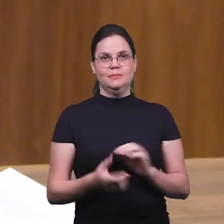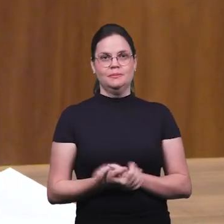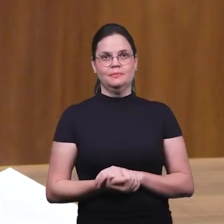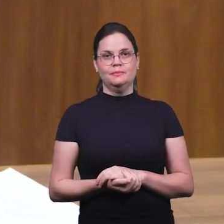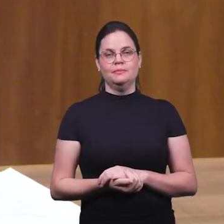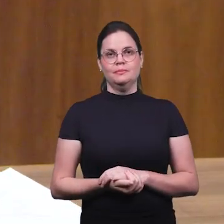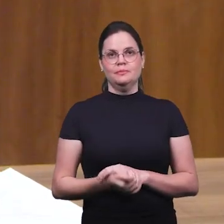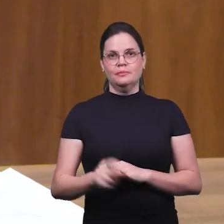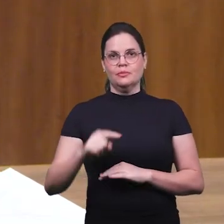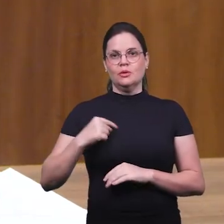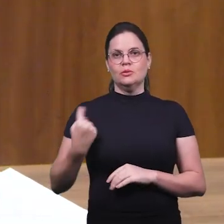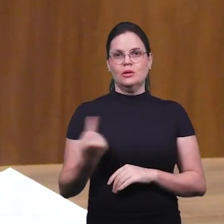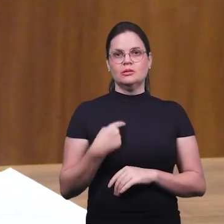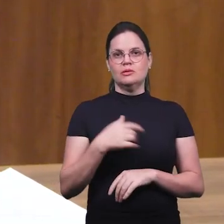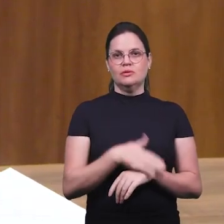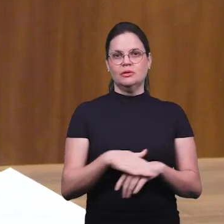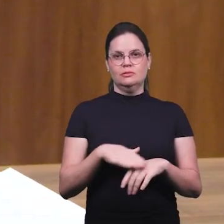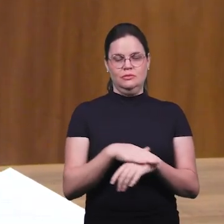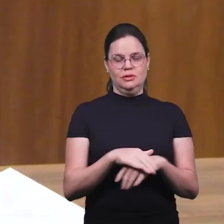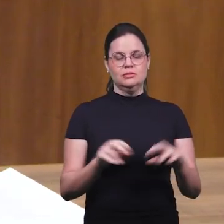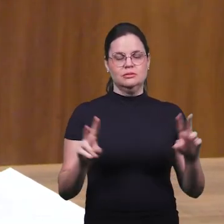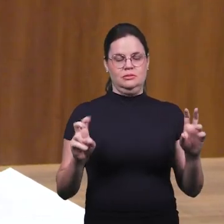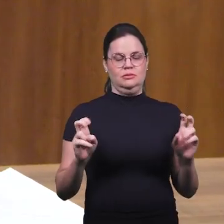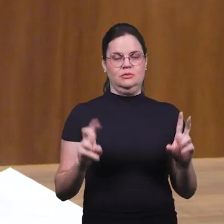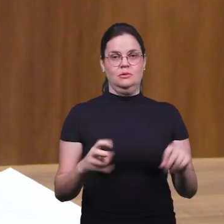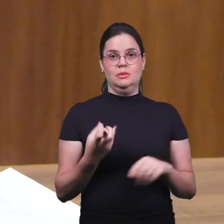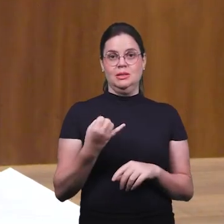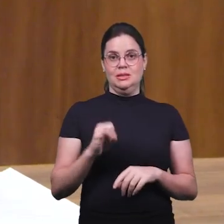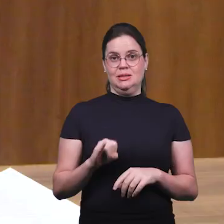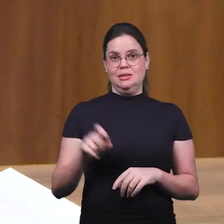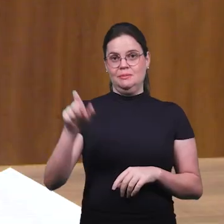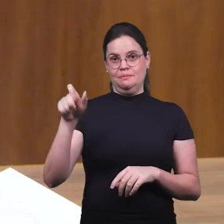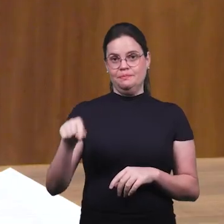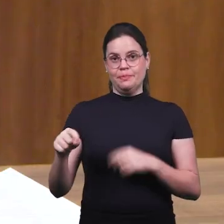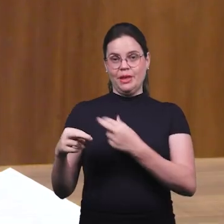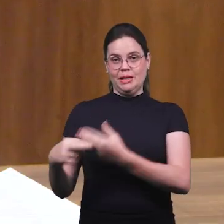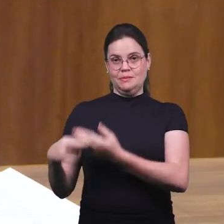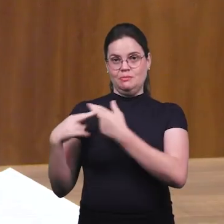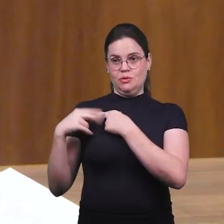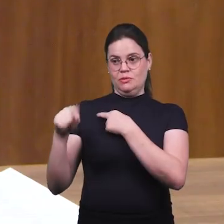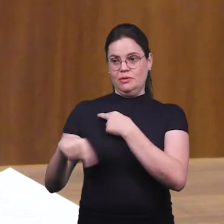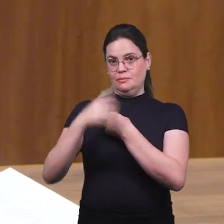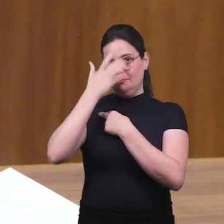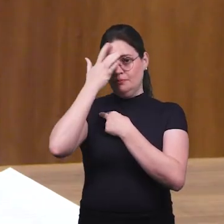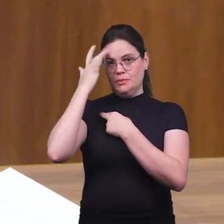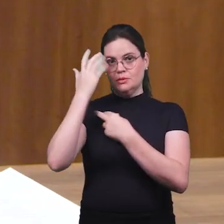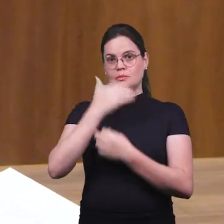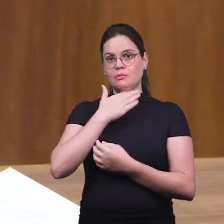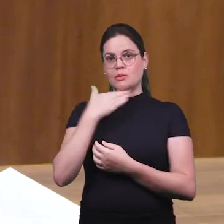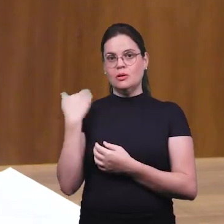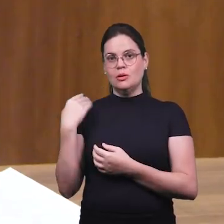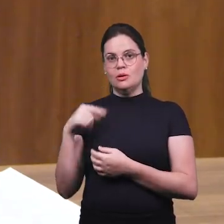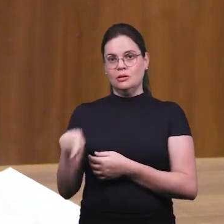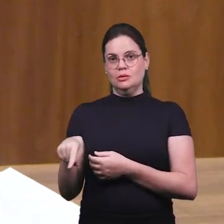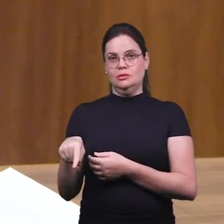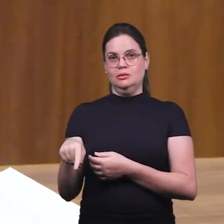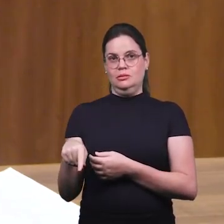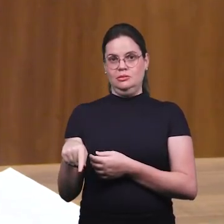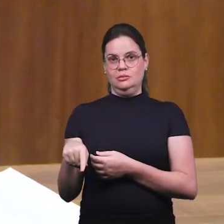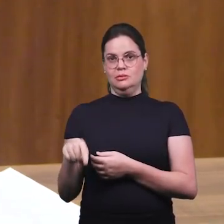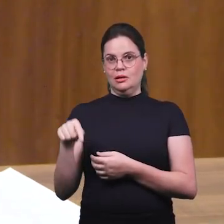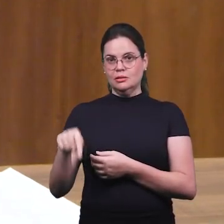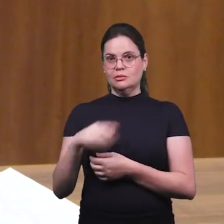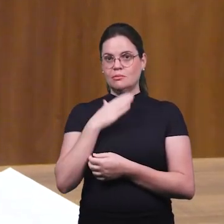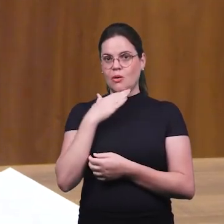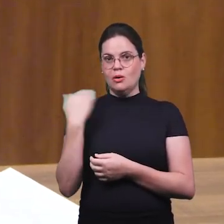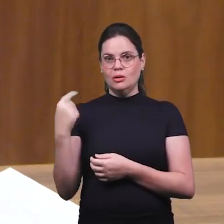mas nós conversávamos sobre isso. Quando o testador ele morre, no plano humano,